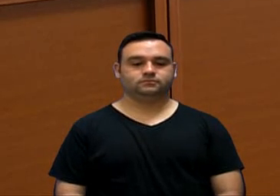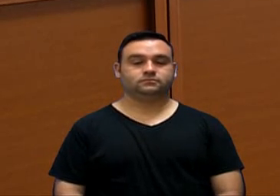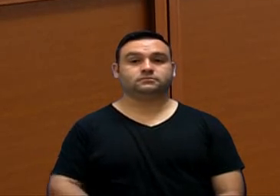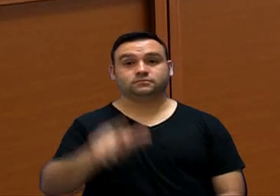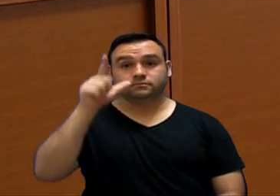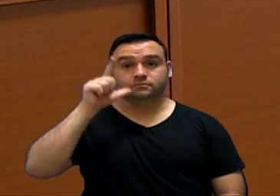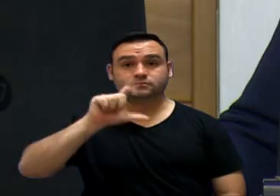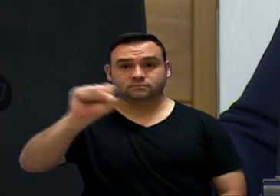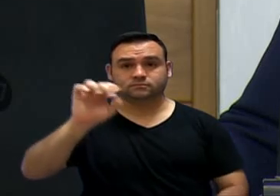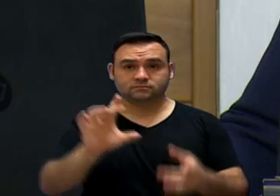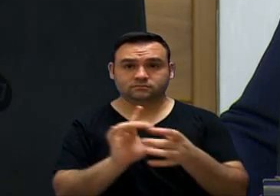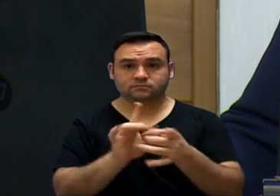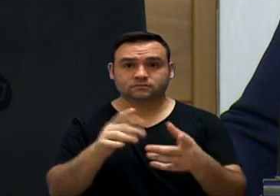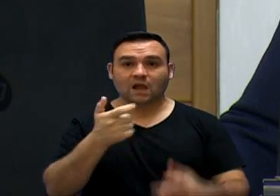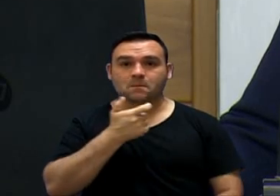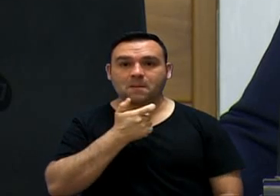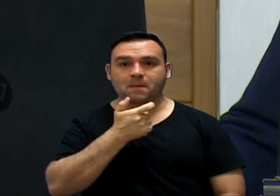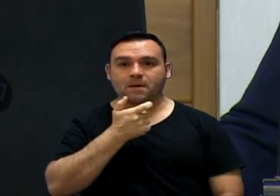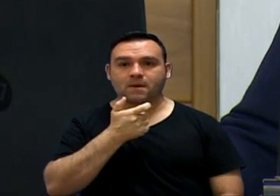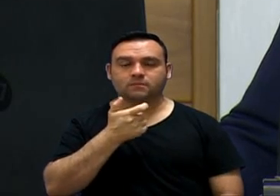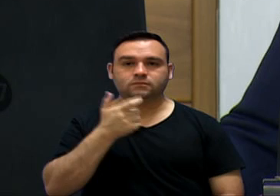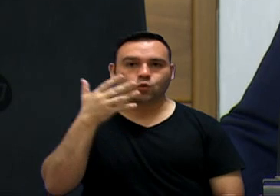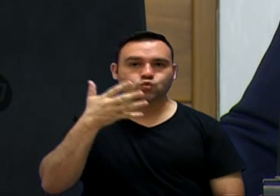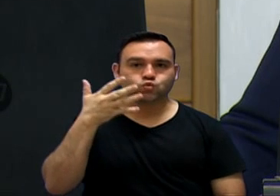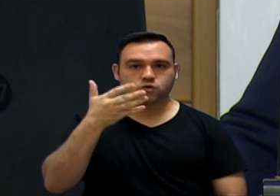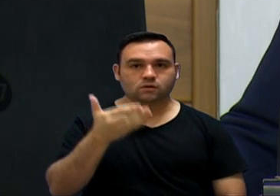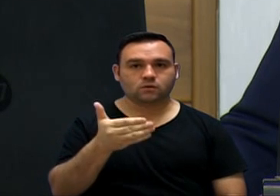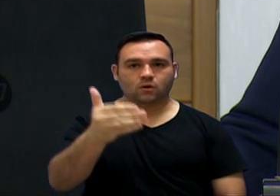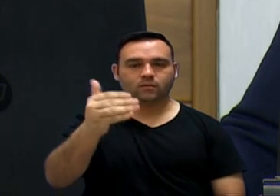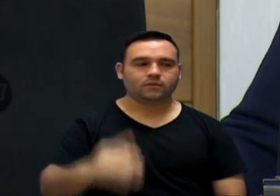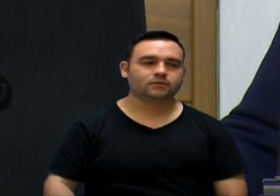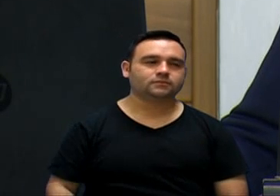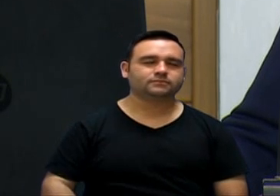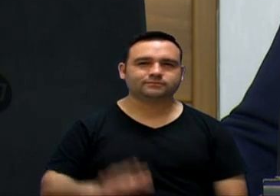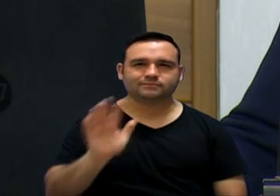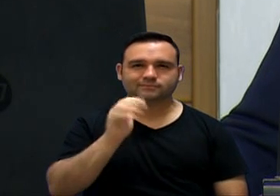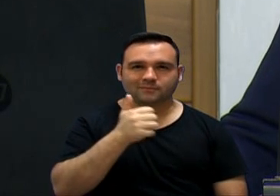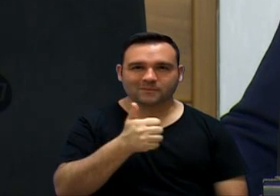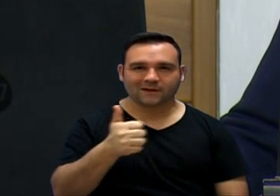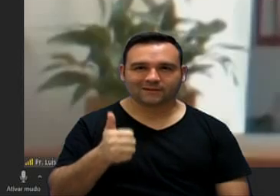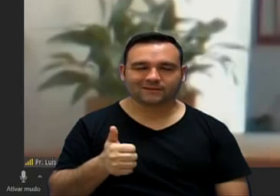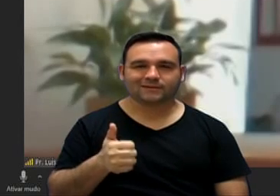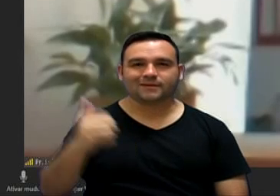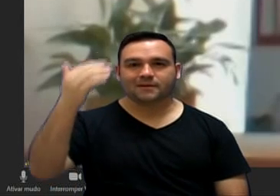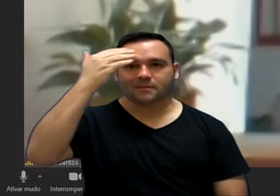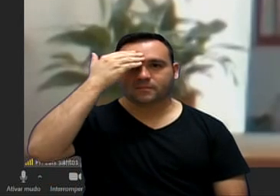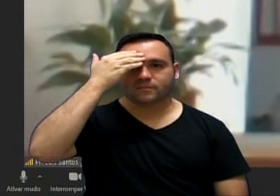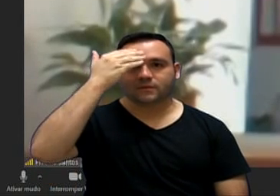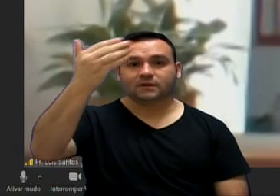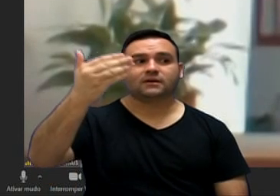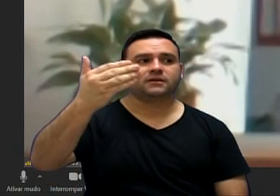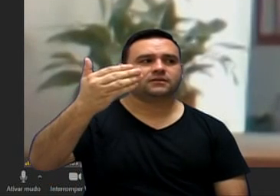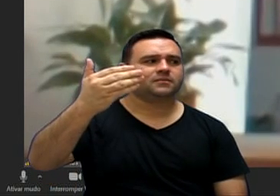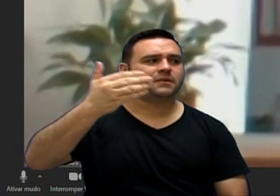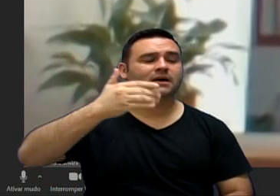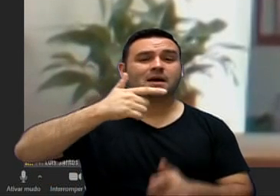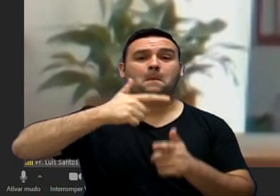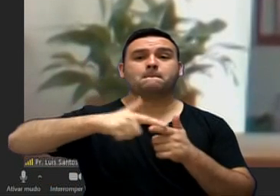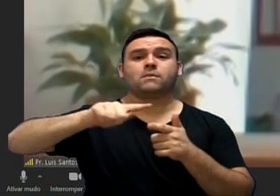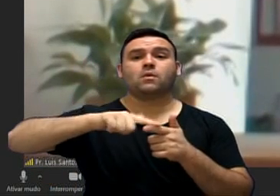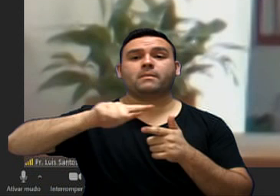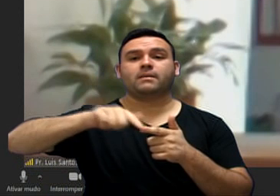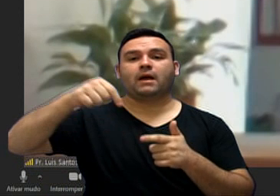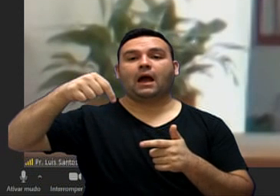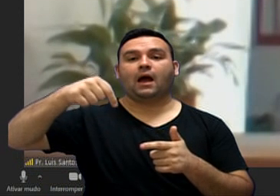Luiz Santos, aberto seu microfone, por favor. Presidente. Obrigado aí, mas eu estou tendo um problema